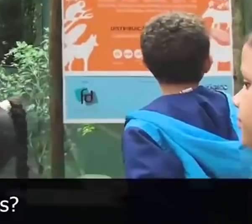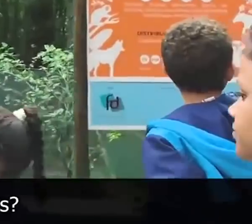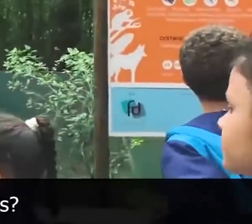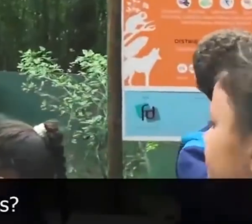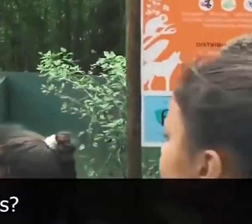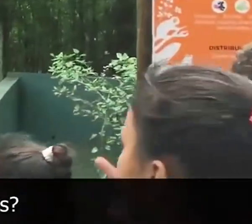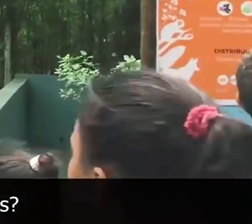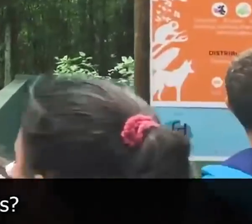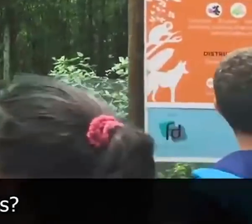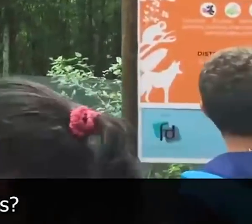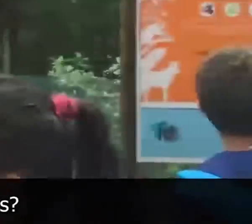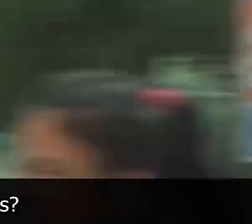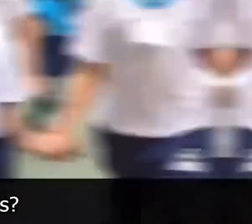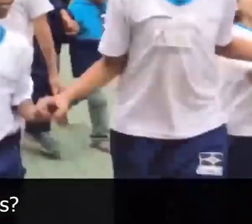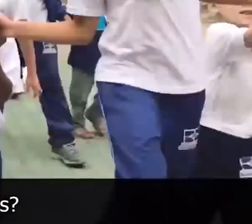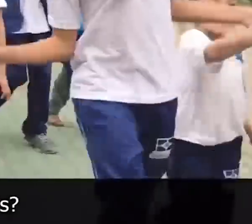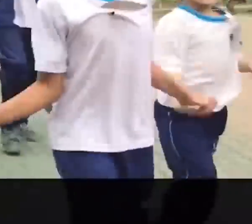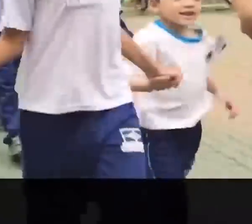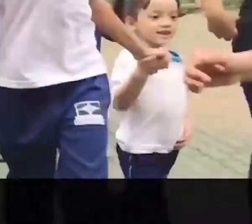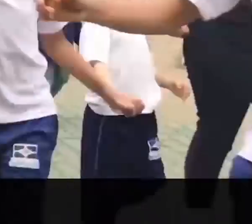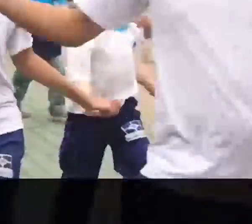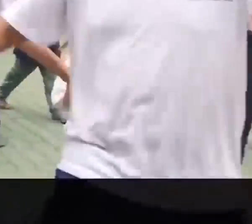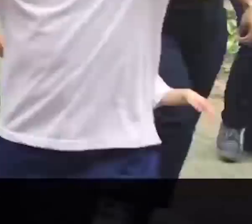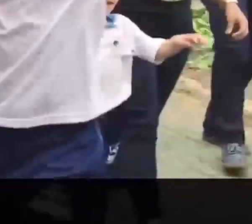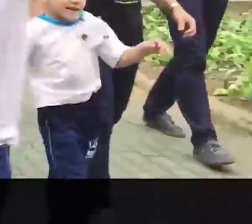Então vamos ver os outros animais?